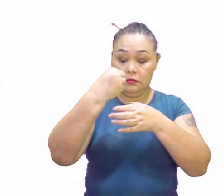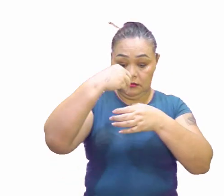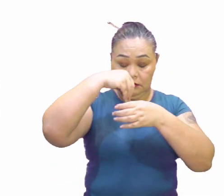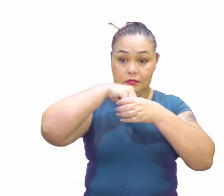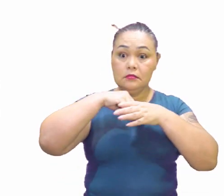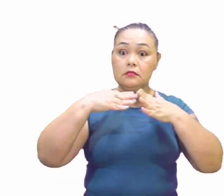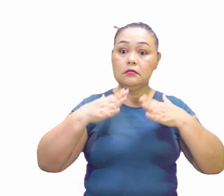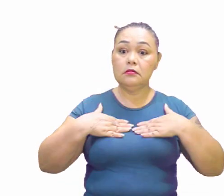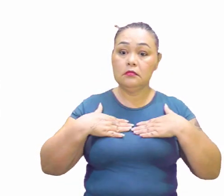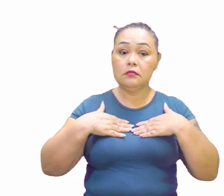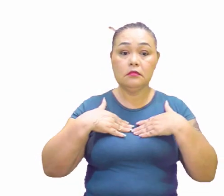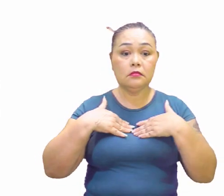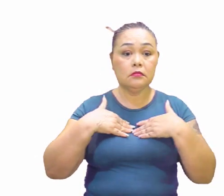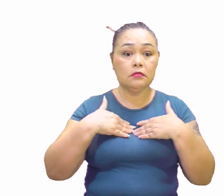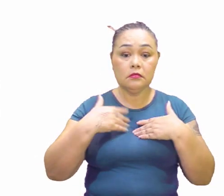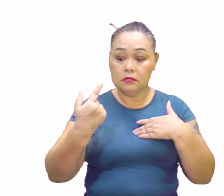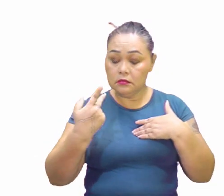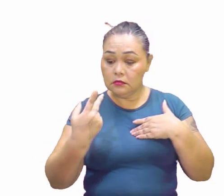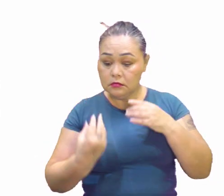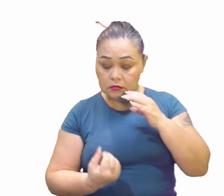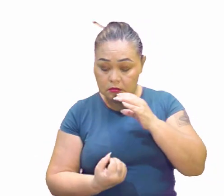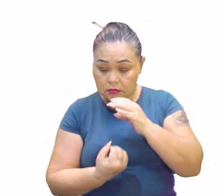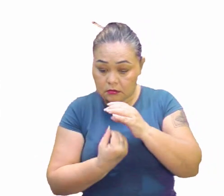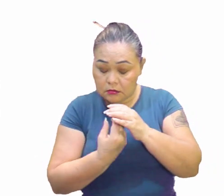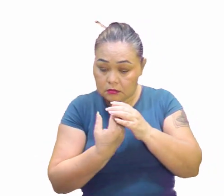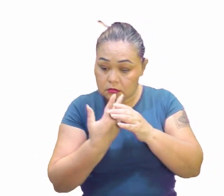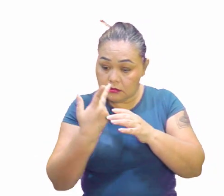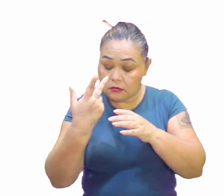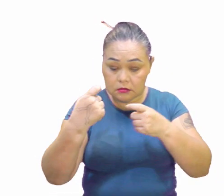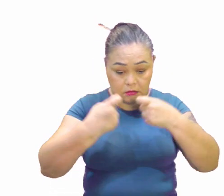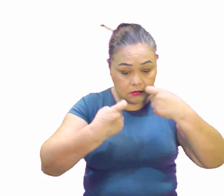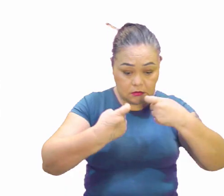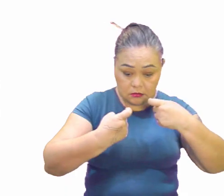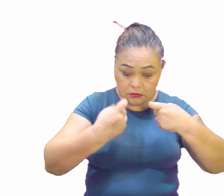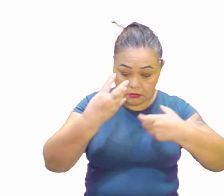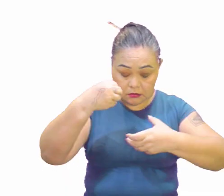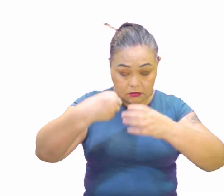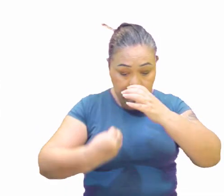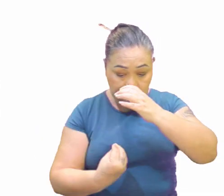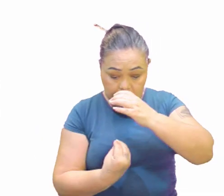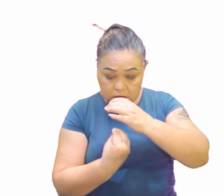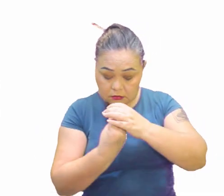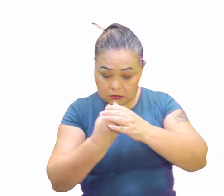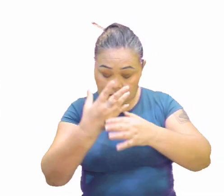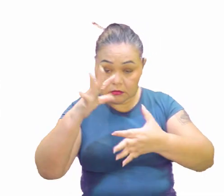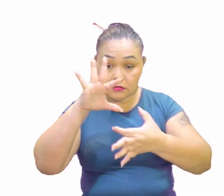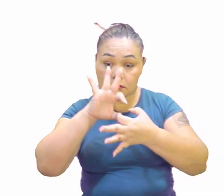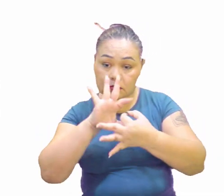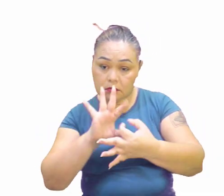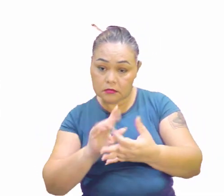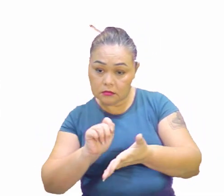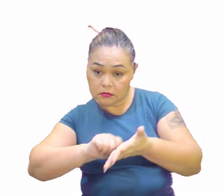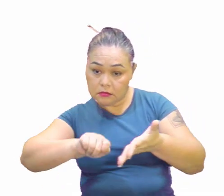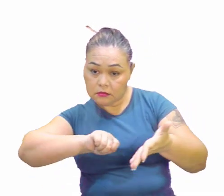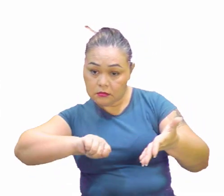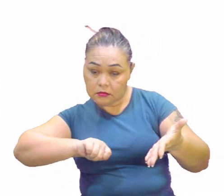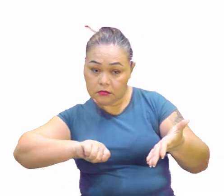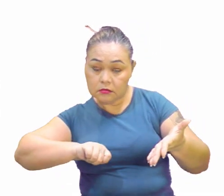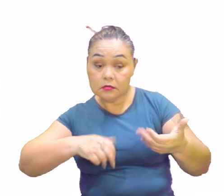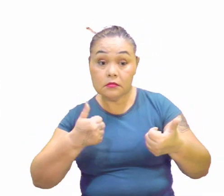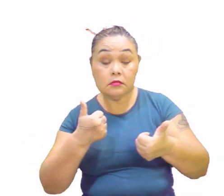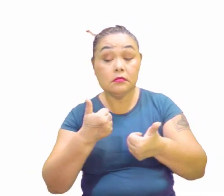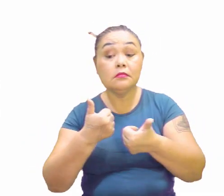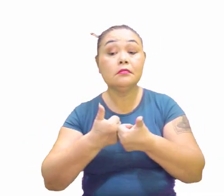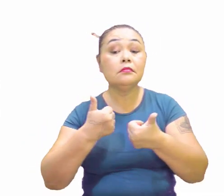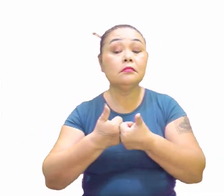si mesma. Mas o que isso quer dizer? Nutre a si mesma. Aí você vai contextualizar, né? Você vai